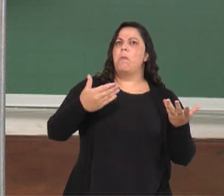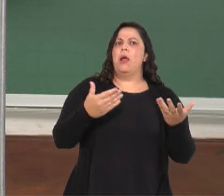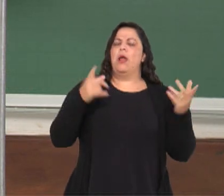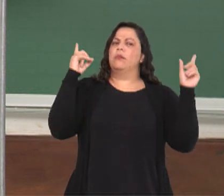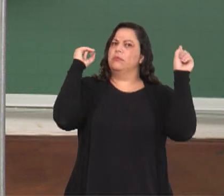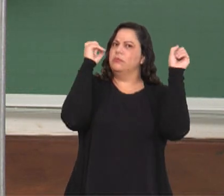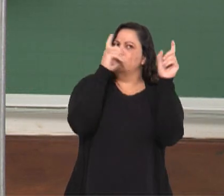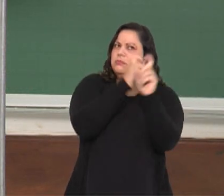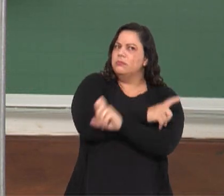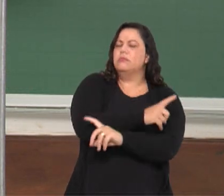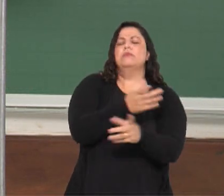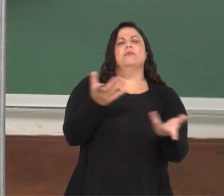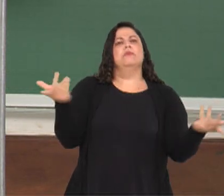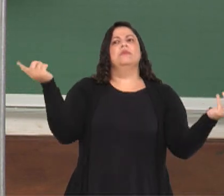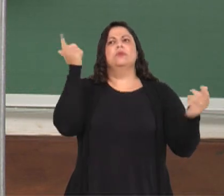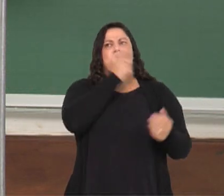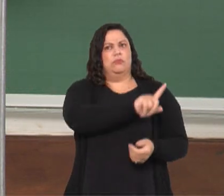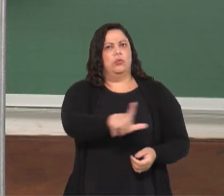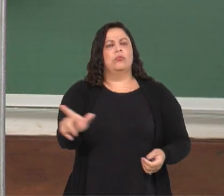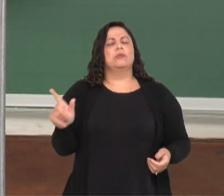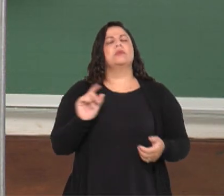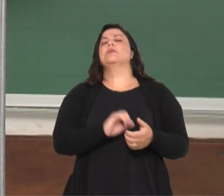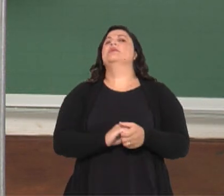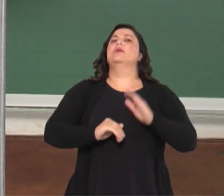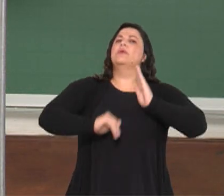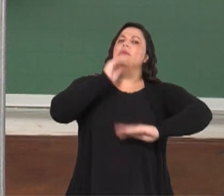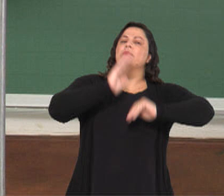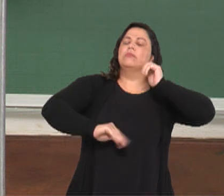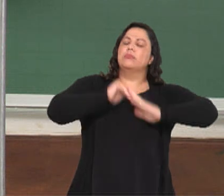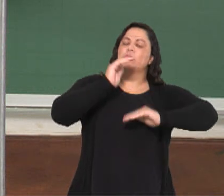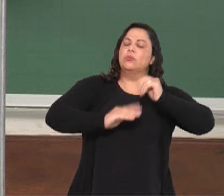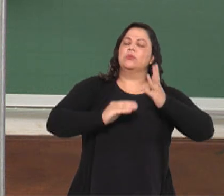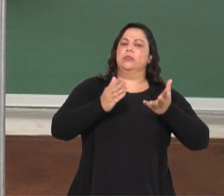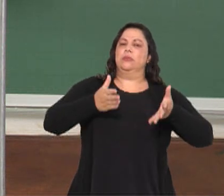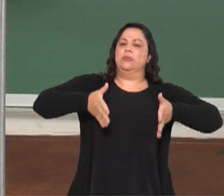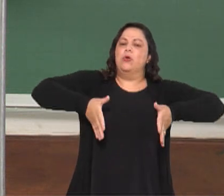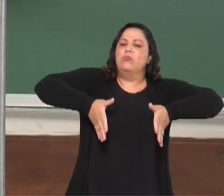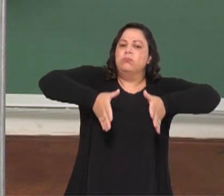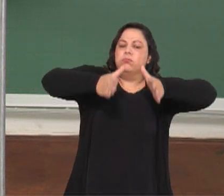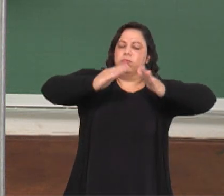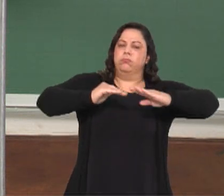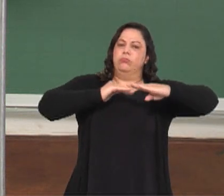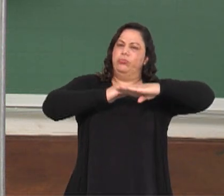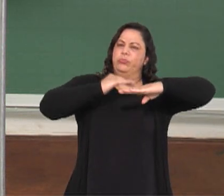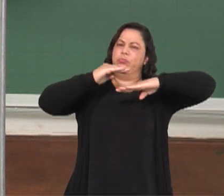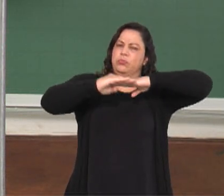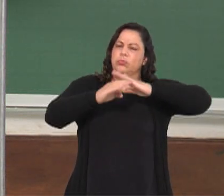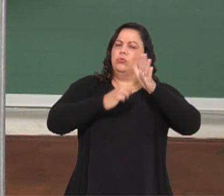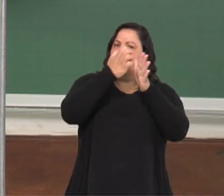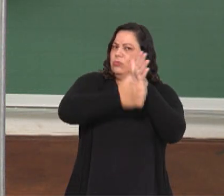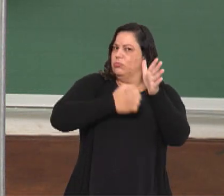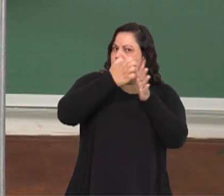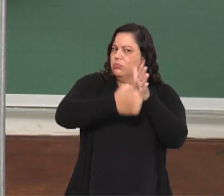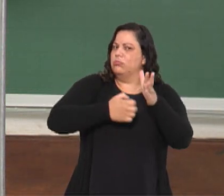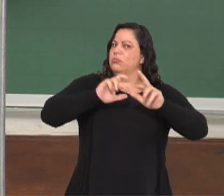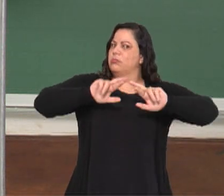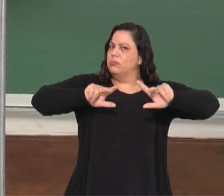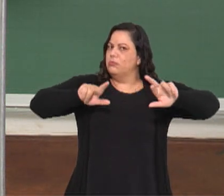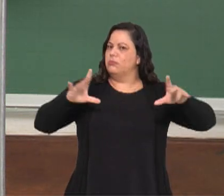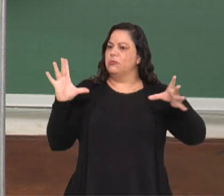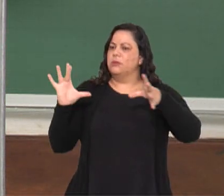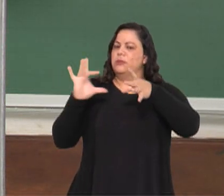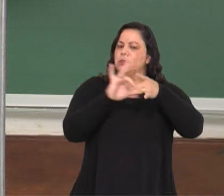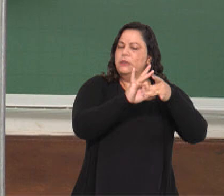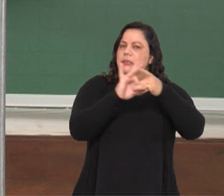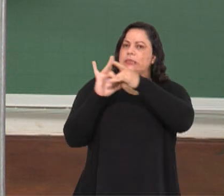dificultava a construção. E, além disso, a construção da estrada de ferro, além dessa importância para você ligar,